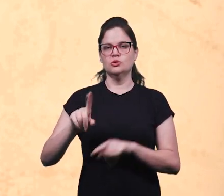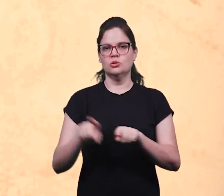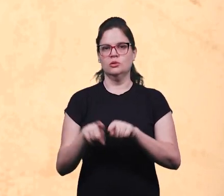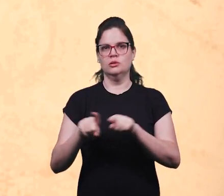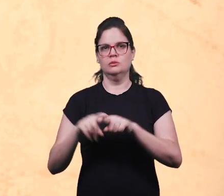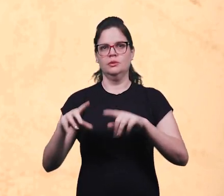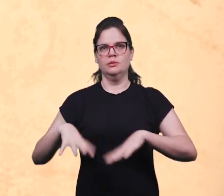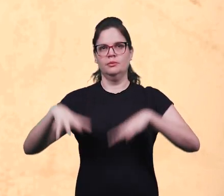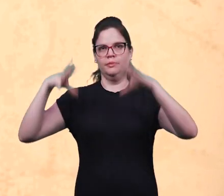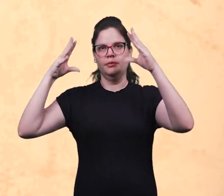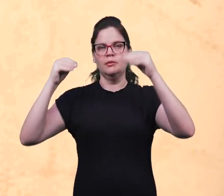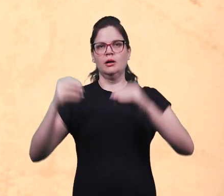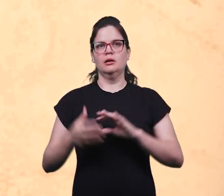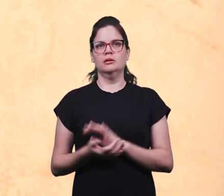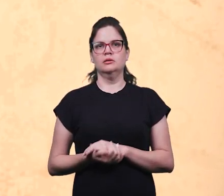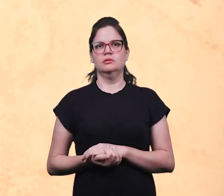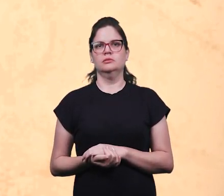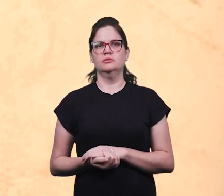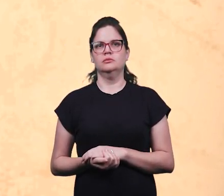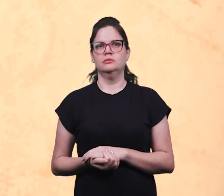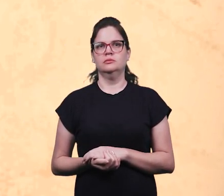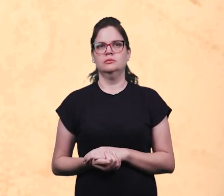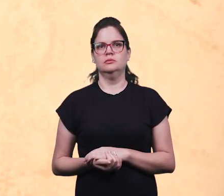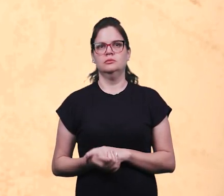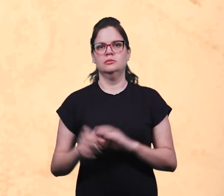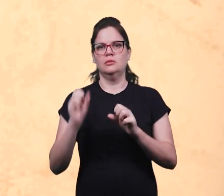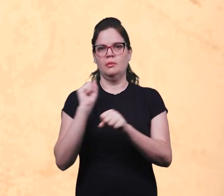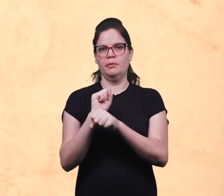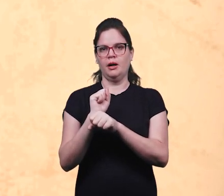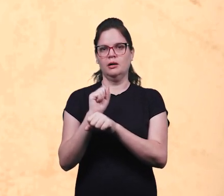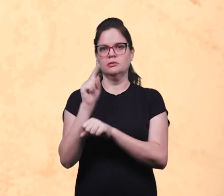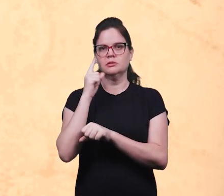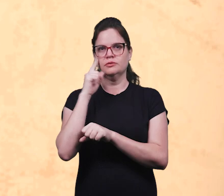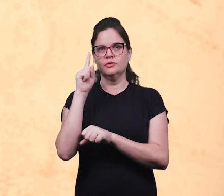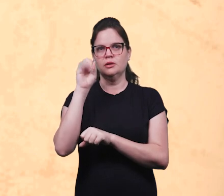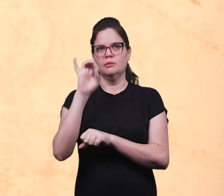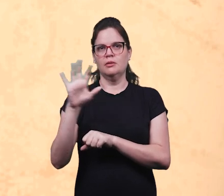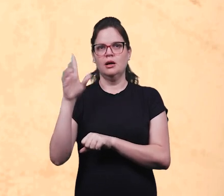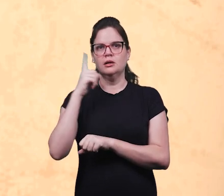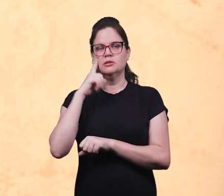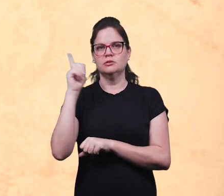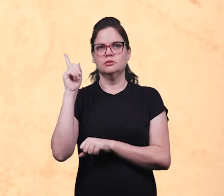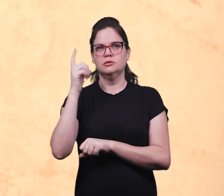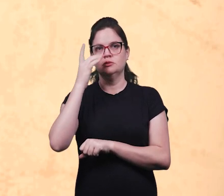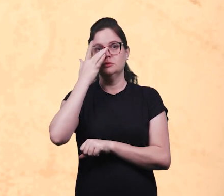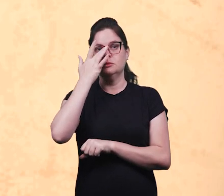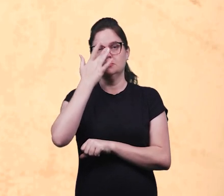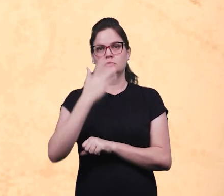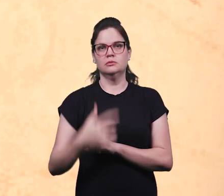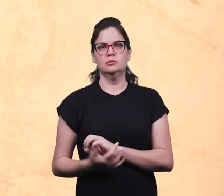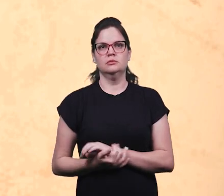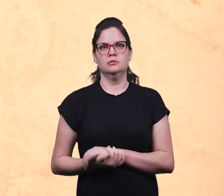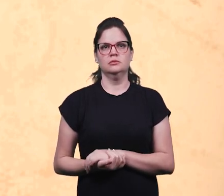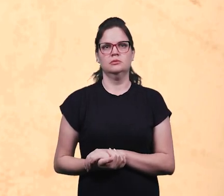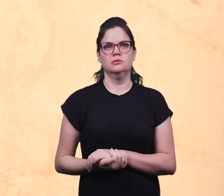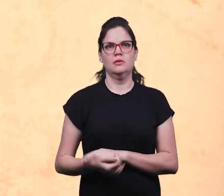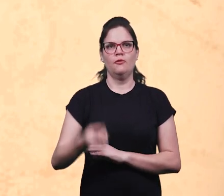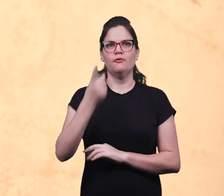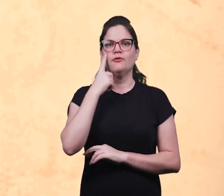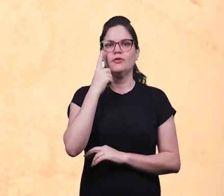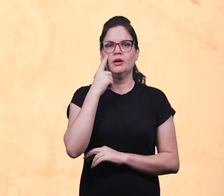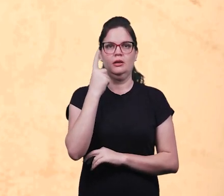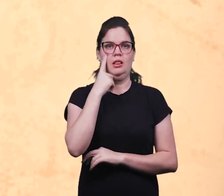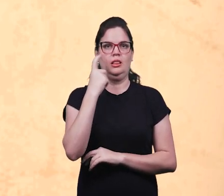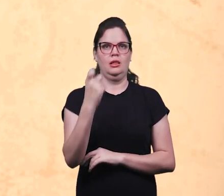utilizou, né, aquele palácio. Podia só dar uma parada nessa figura. E olhem